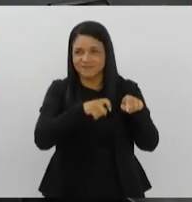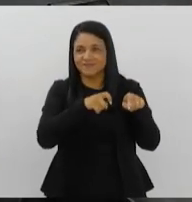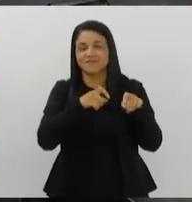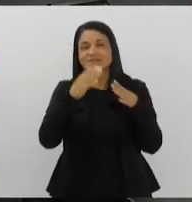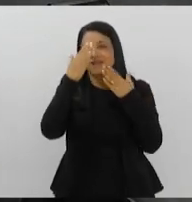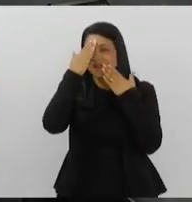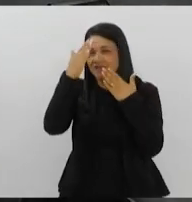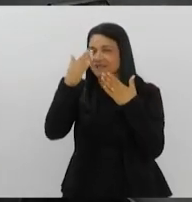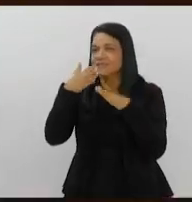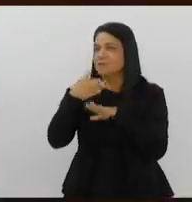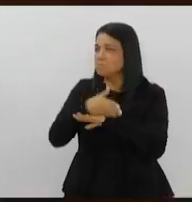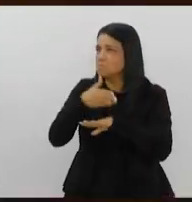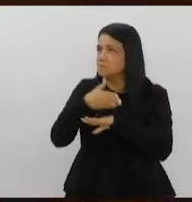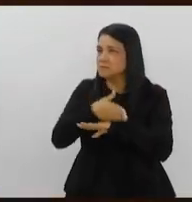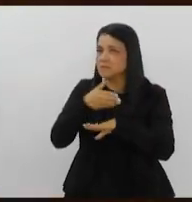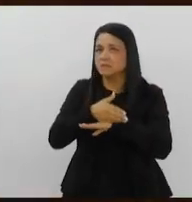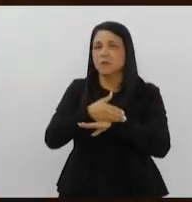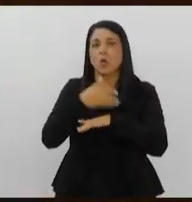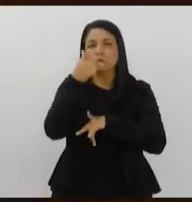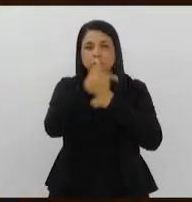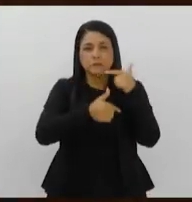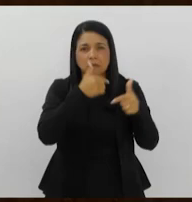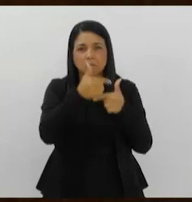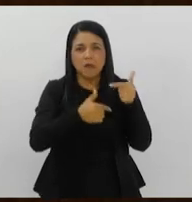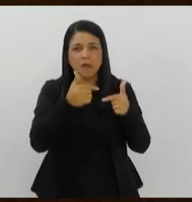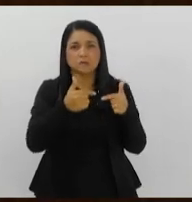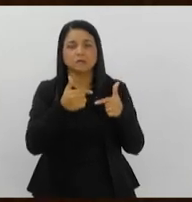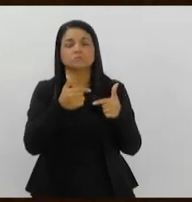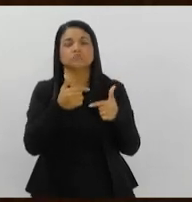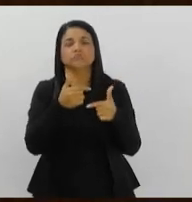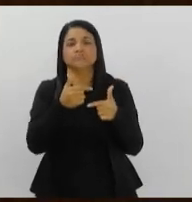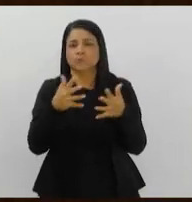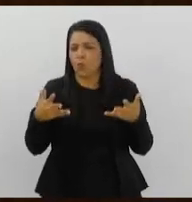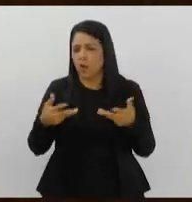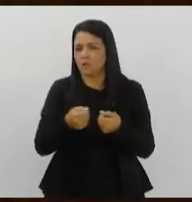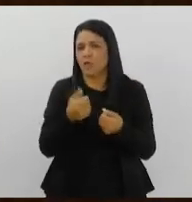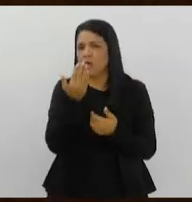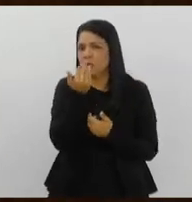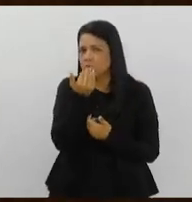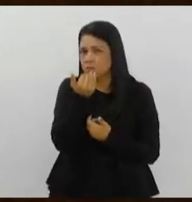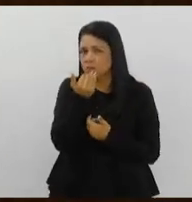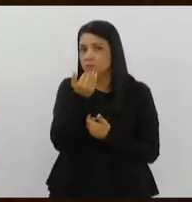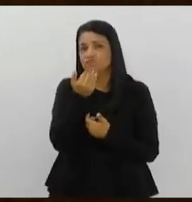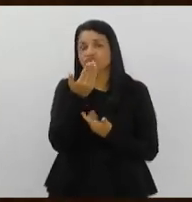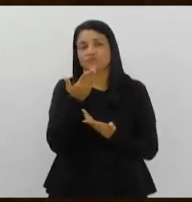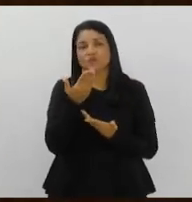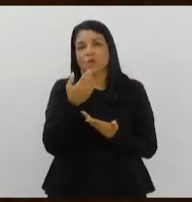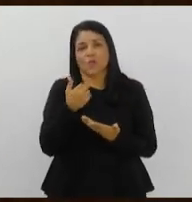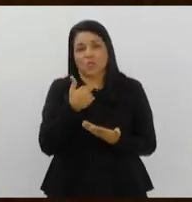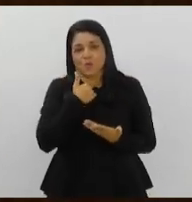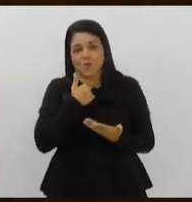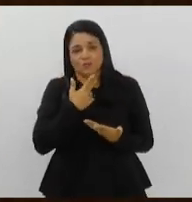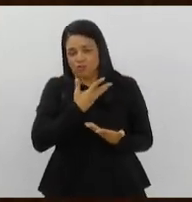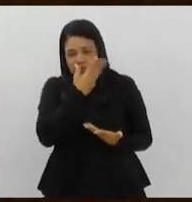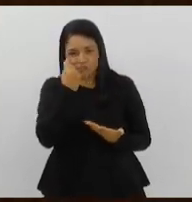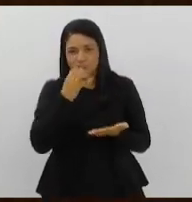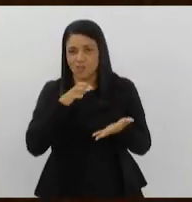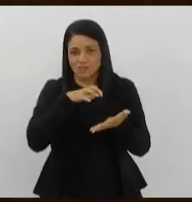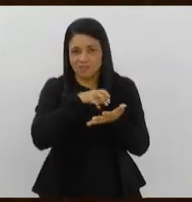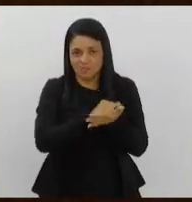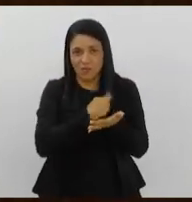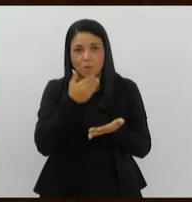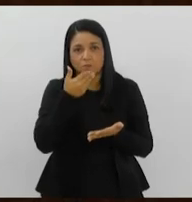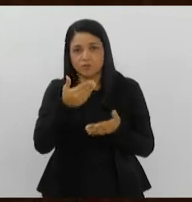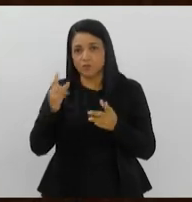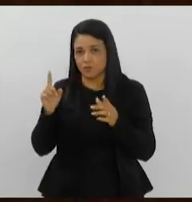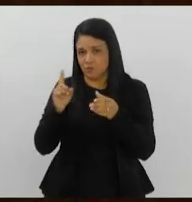dessas pessoas e o trabalho que faz, né, pela nossa alimentação, dizer que não poderia deixar aqui de registrar o pedido também de coautoria